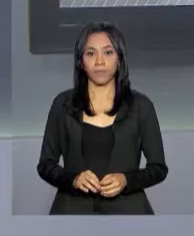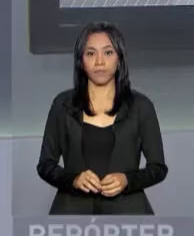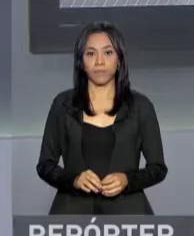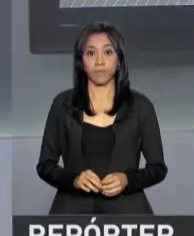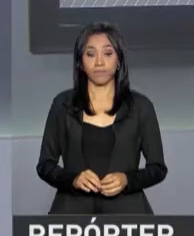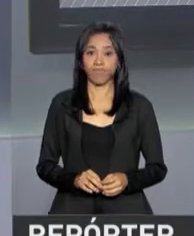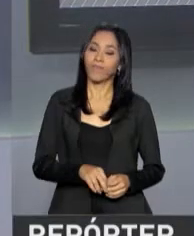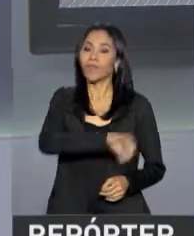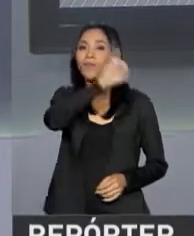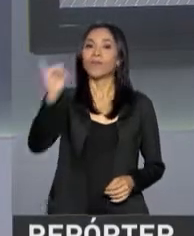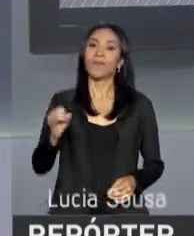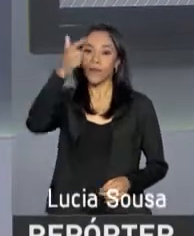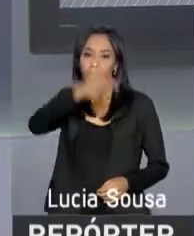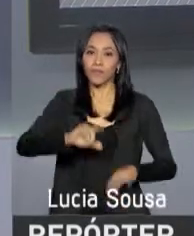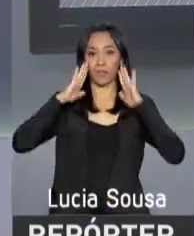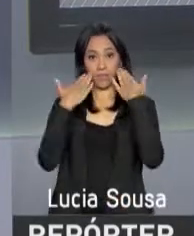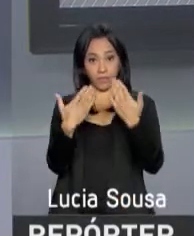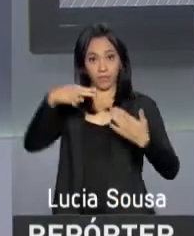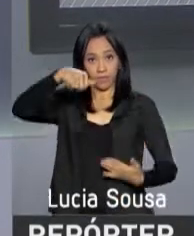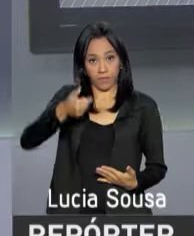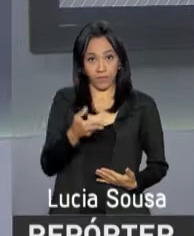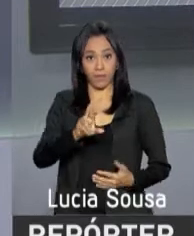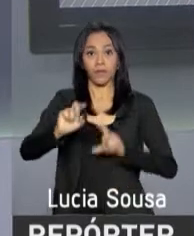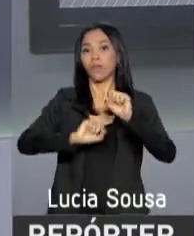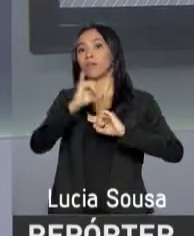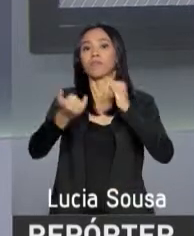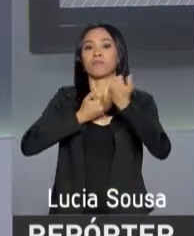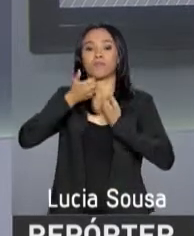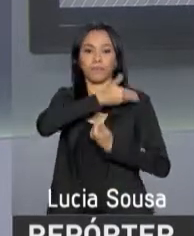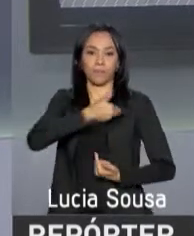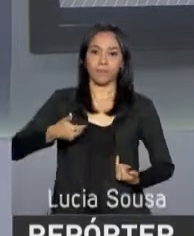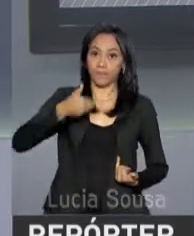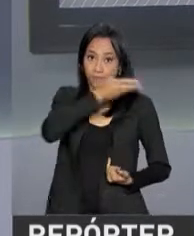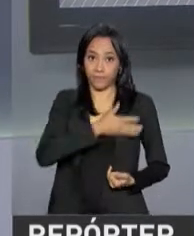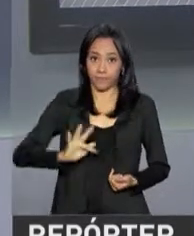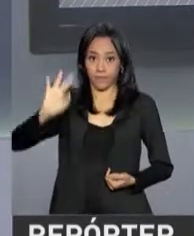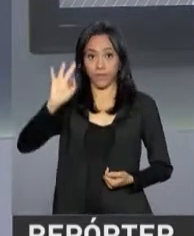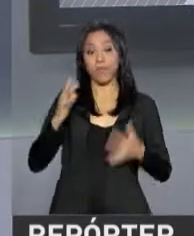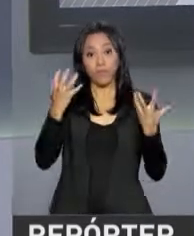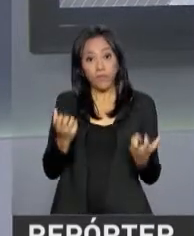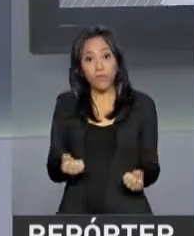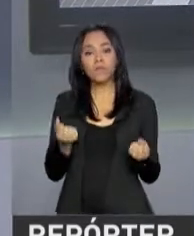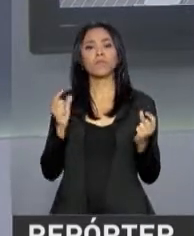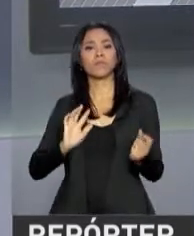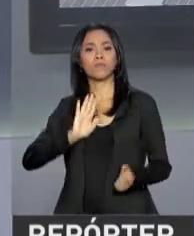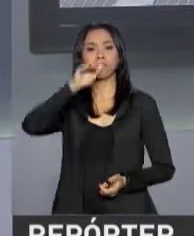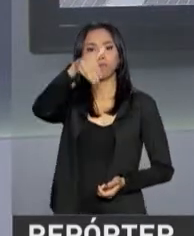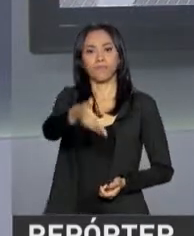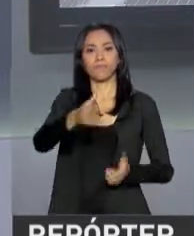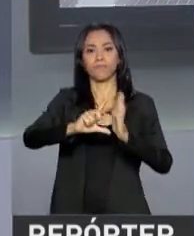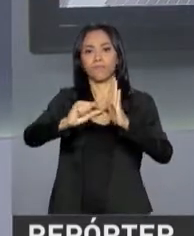o la no ar mais uma edição do repórter nbr com as notícias do governo federal e vamos voltar agora ao palácio do planalto